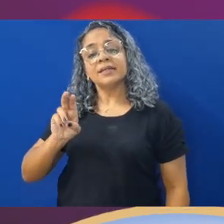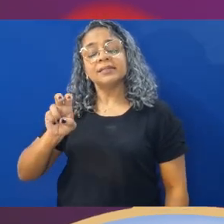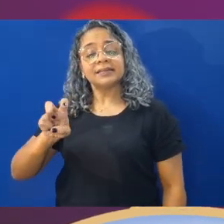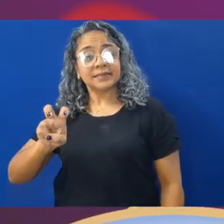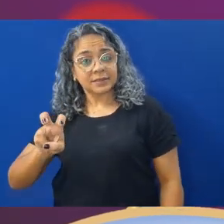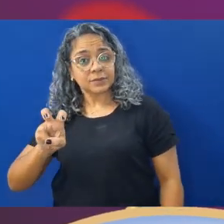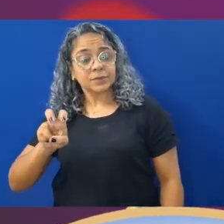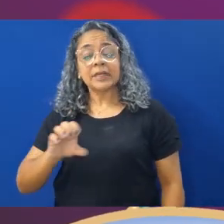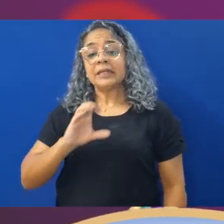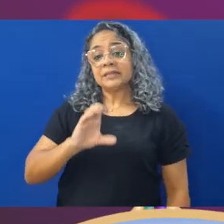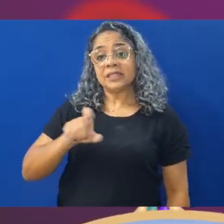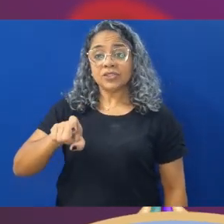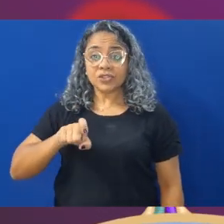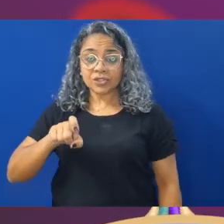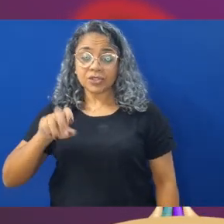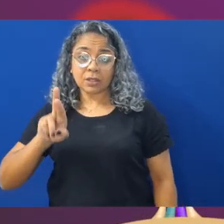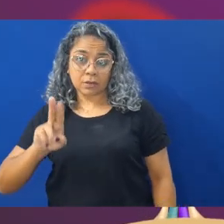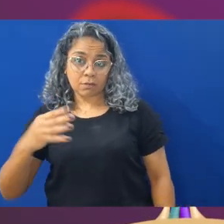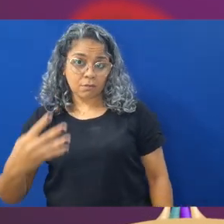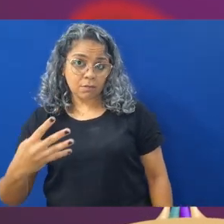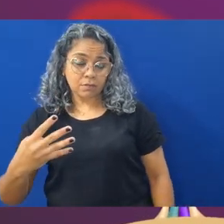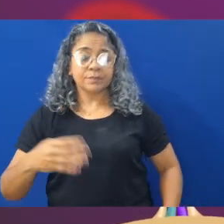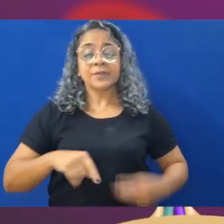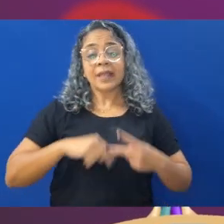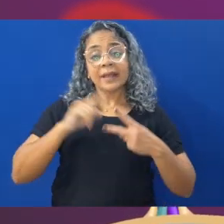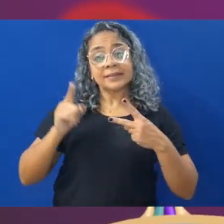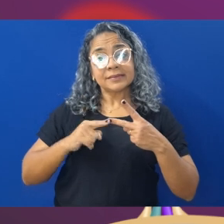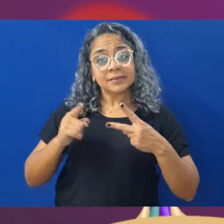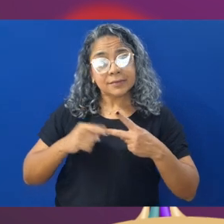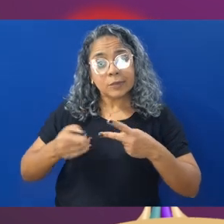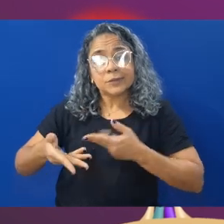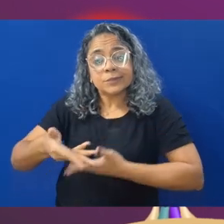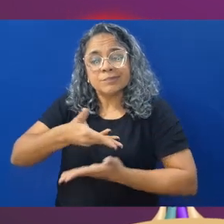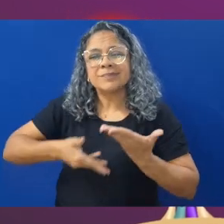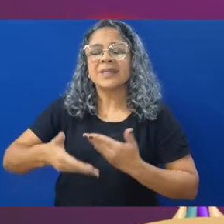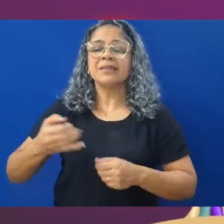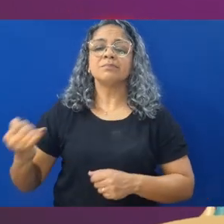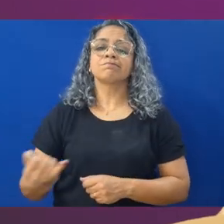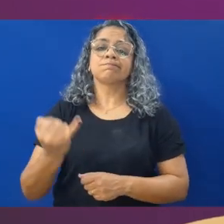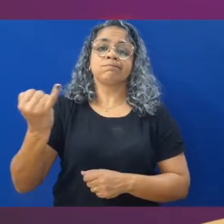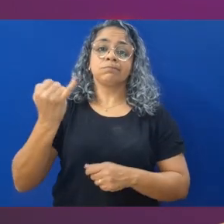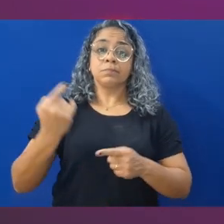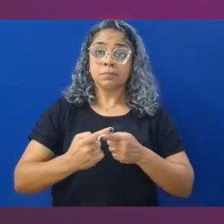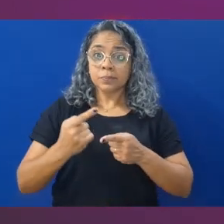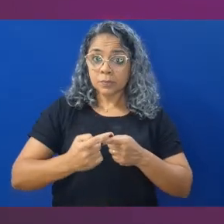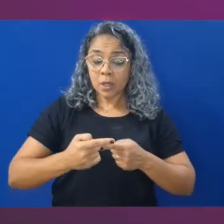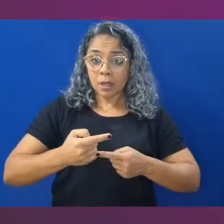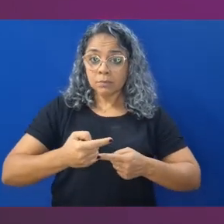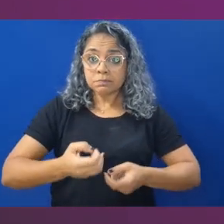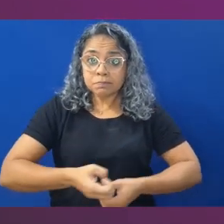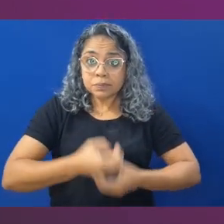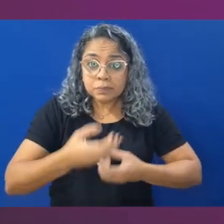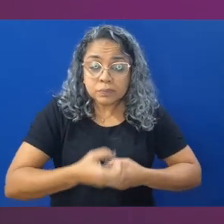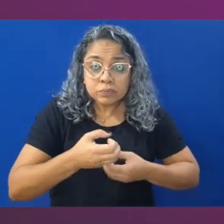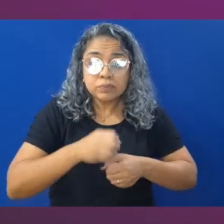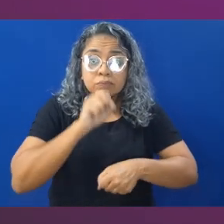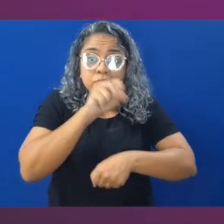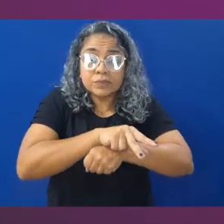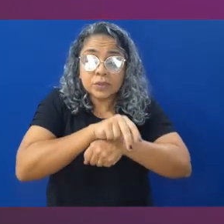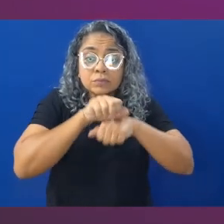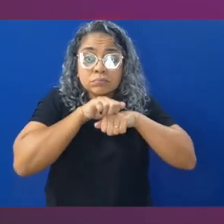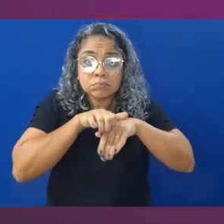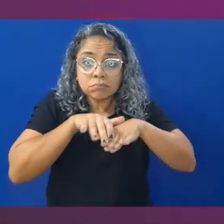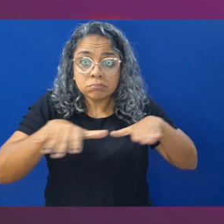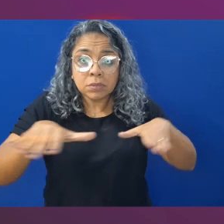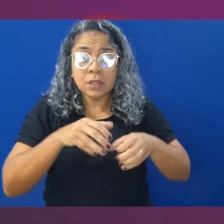e CXCR4. Essa segunda interação é bastante importante, pois promove a fusão do vírus à